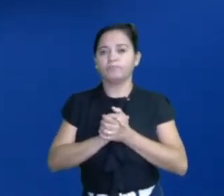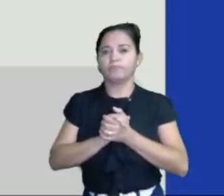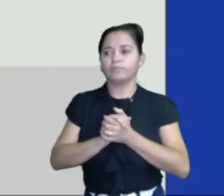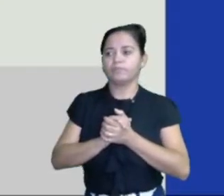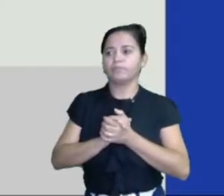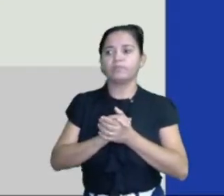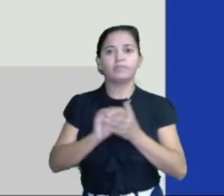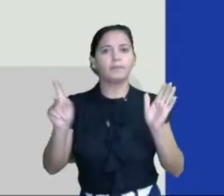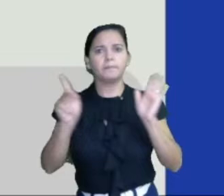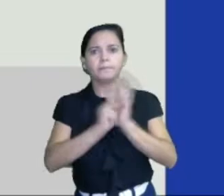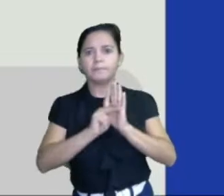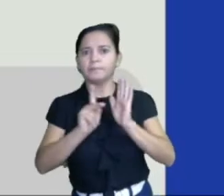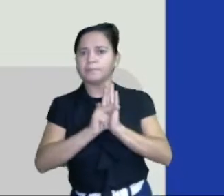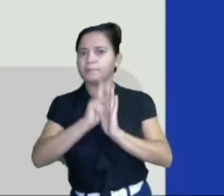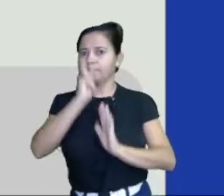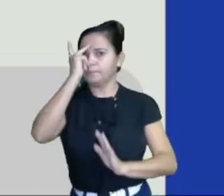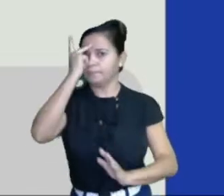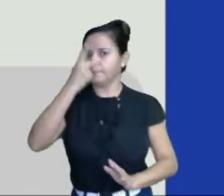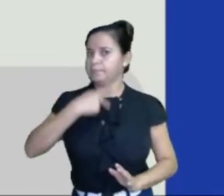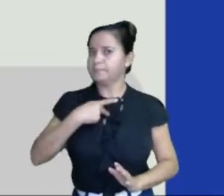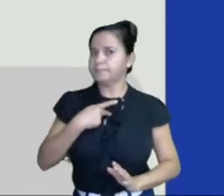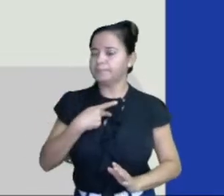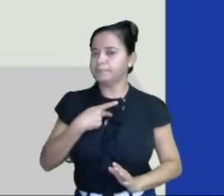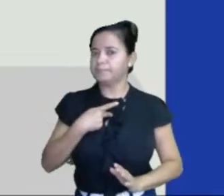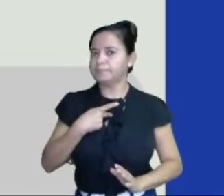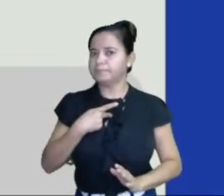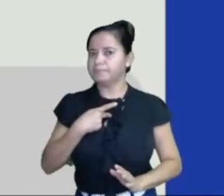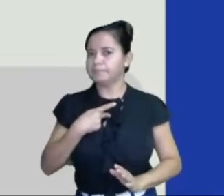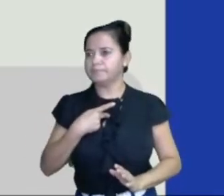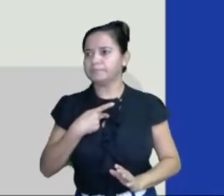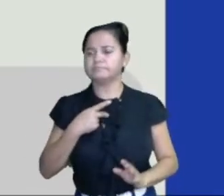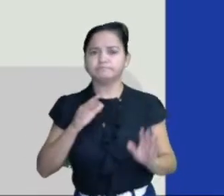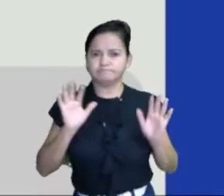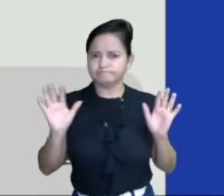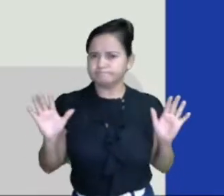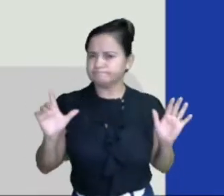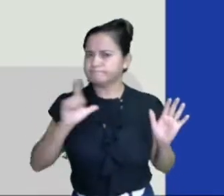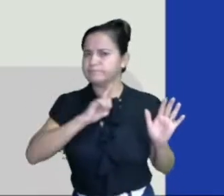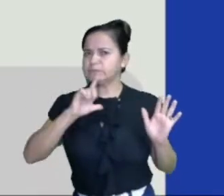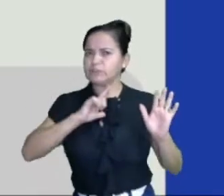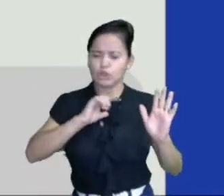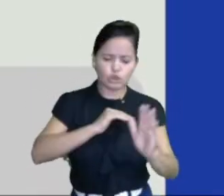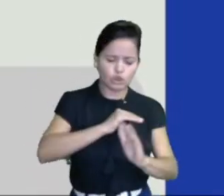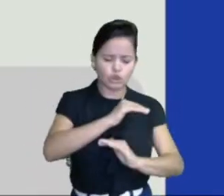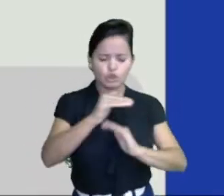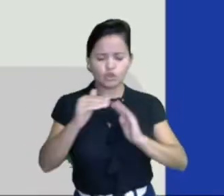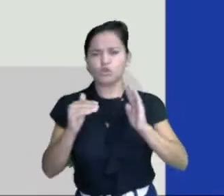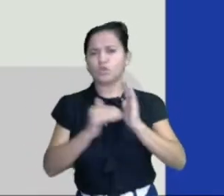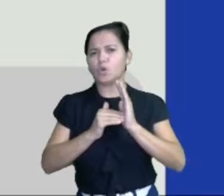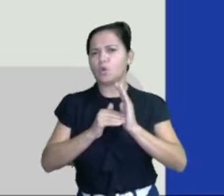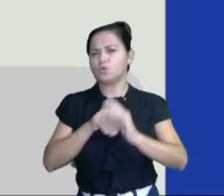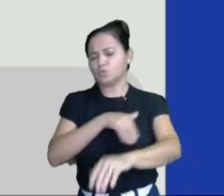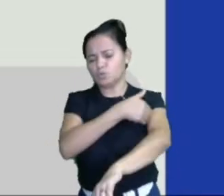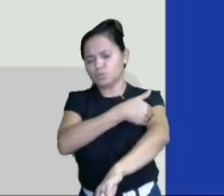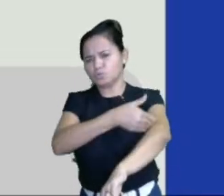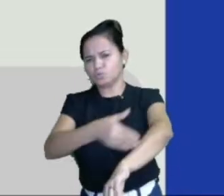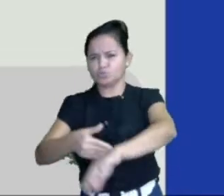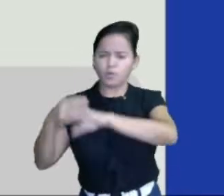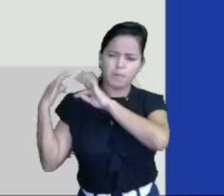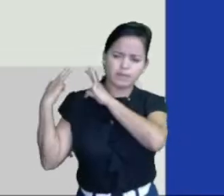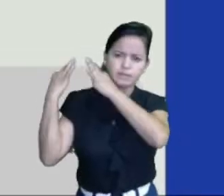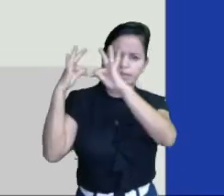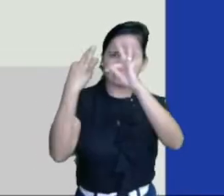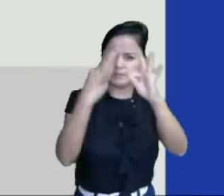Patrimônio pessoal. O patrimônio pessoal inclui todos os objetos, costumes e